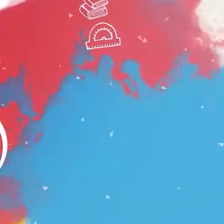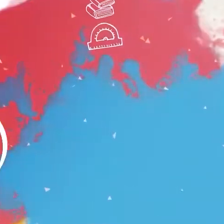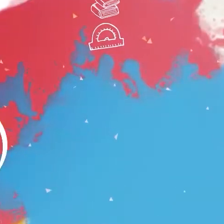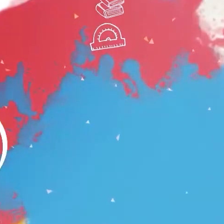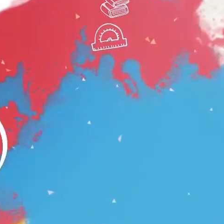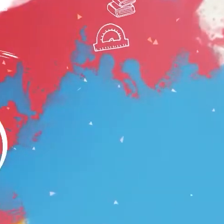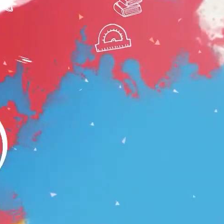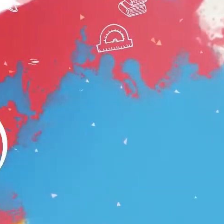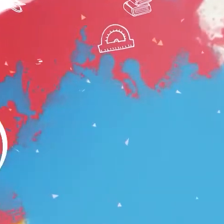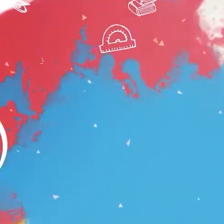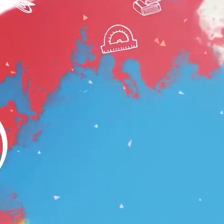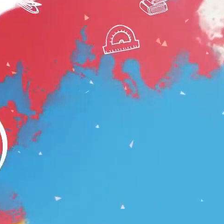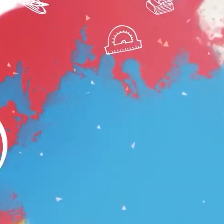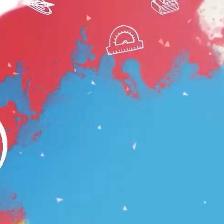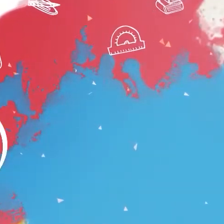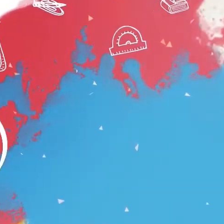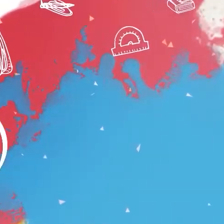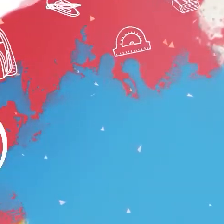Música